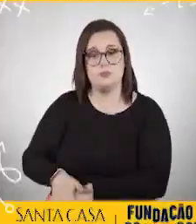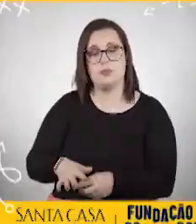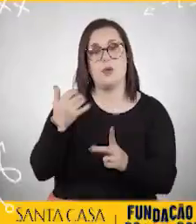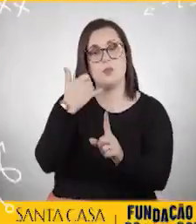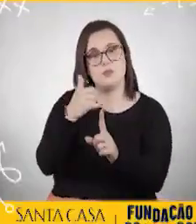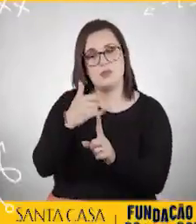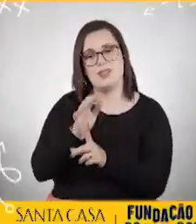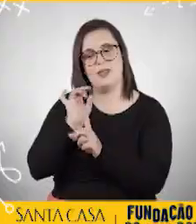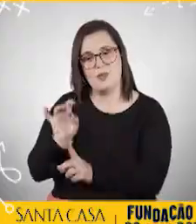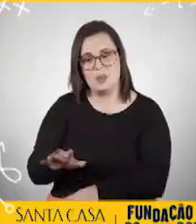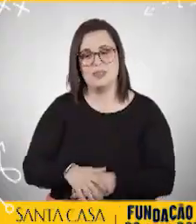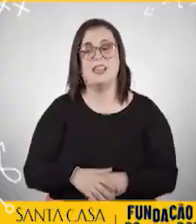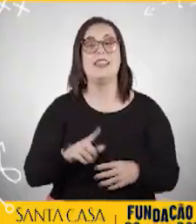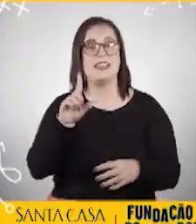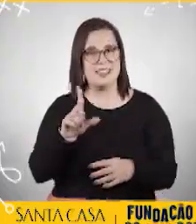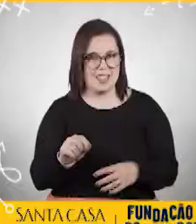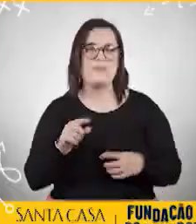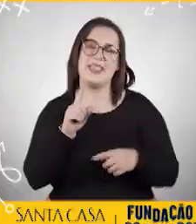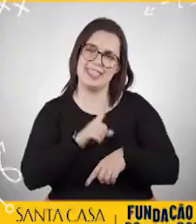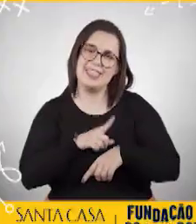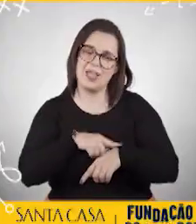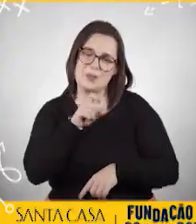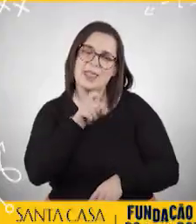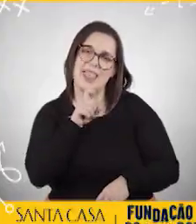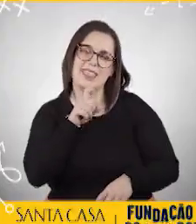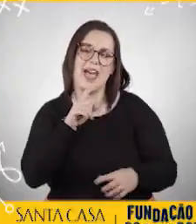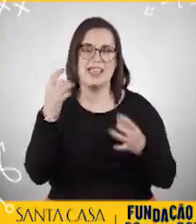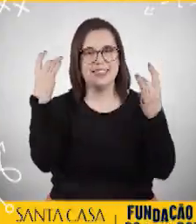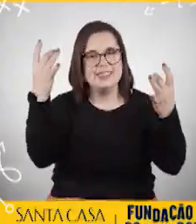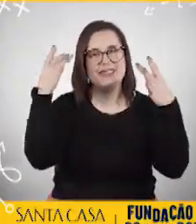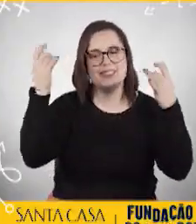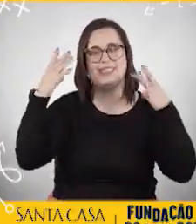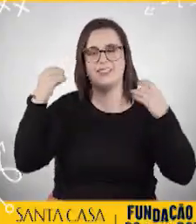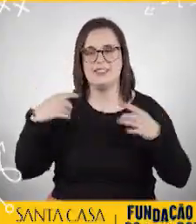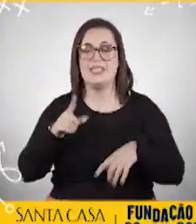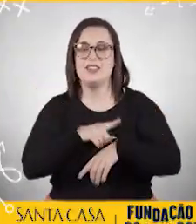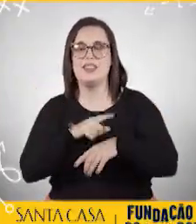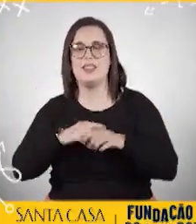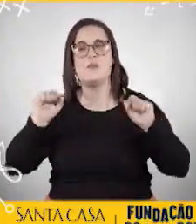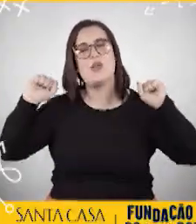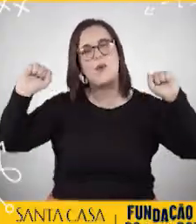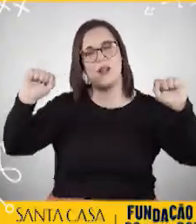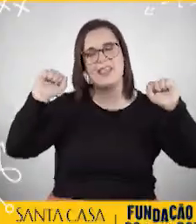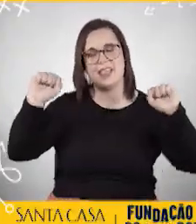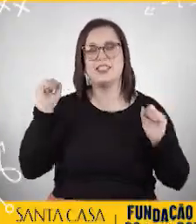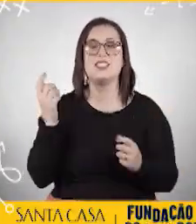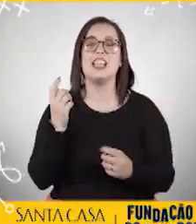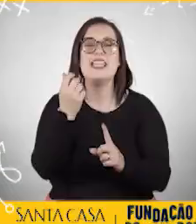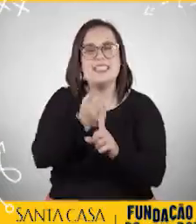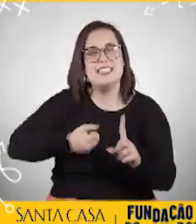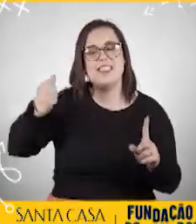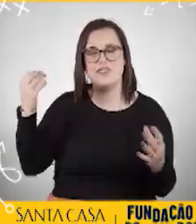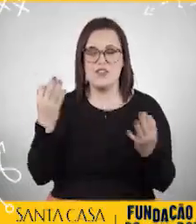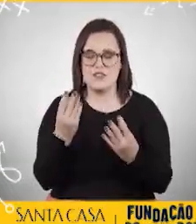racismo e o bullying. Houve ainda espaço para momentos de muita diversão e com Elton a reviver os seus tempos de guarda-redes ao